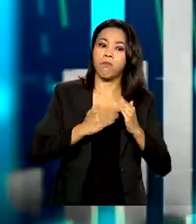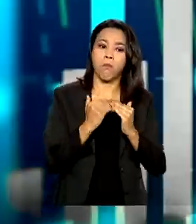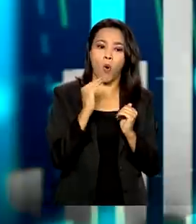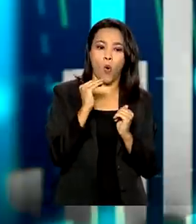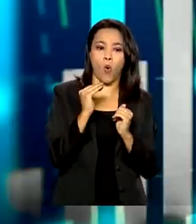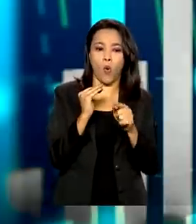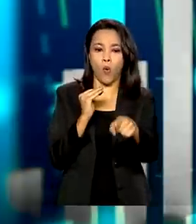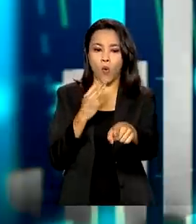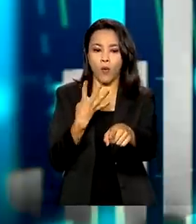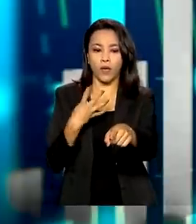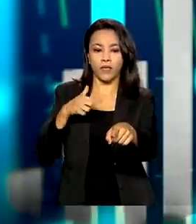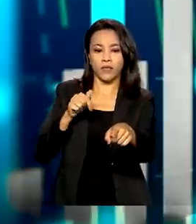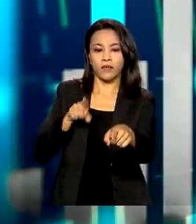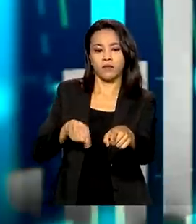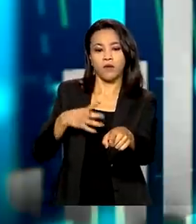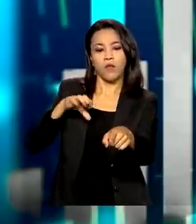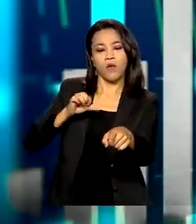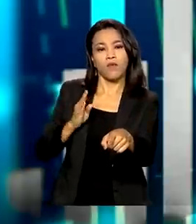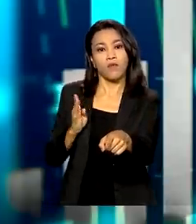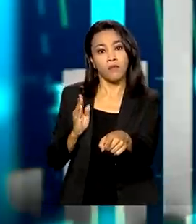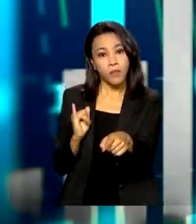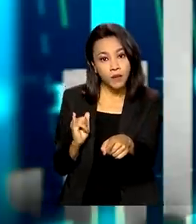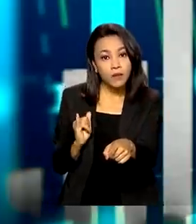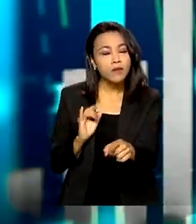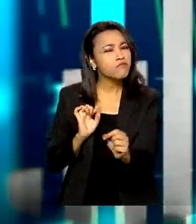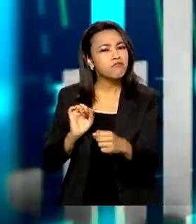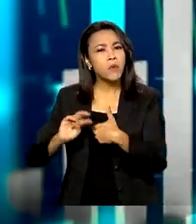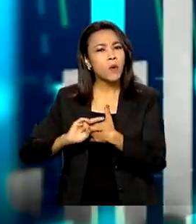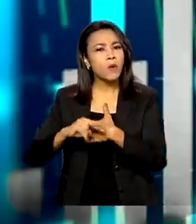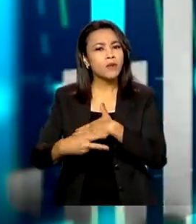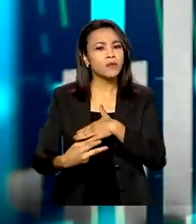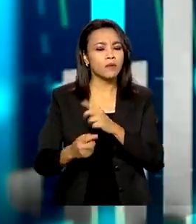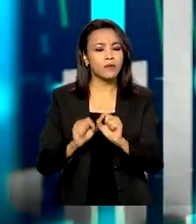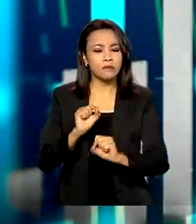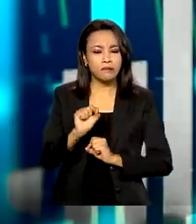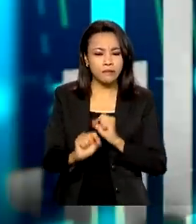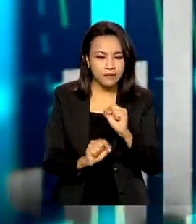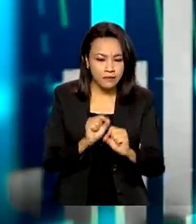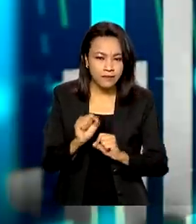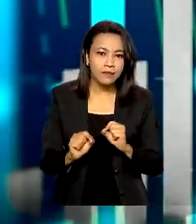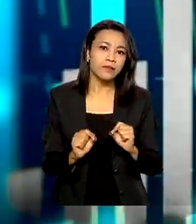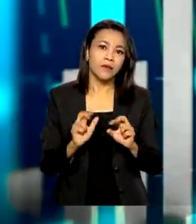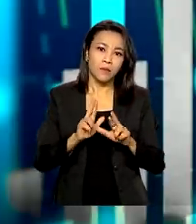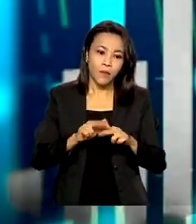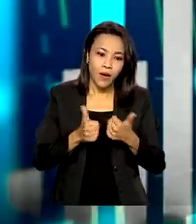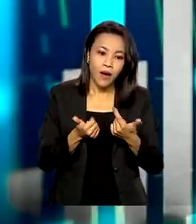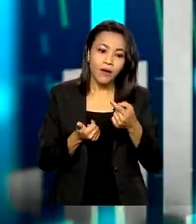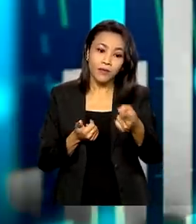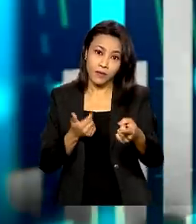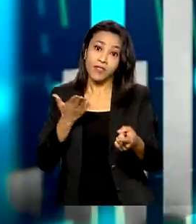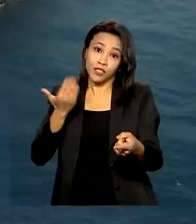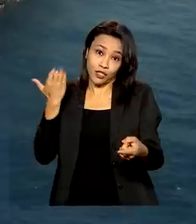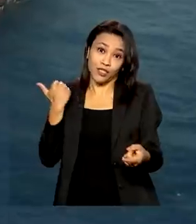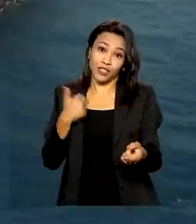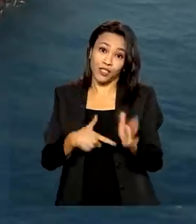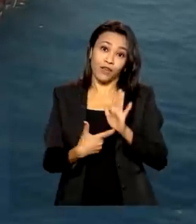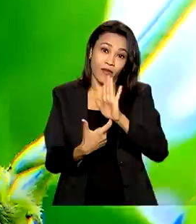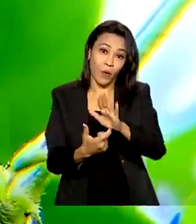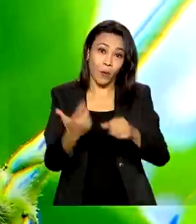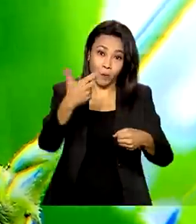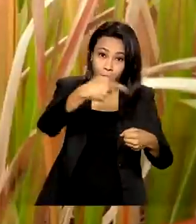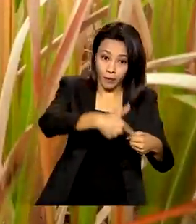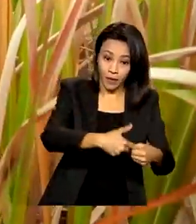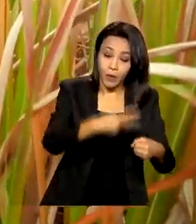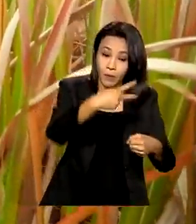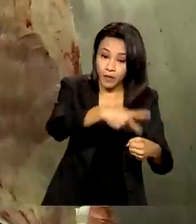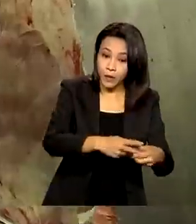47,9 bilhões, causado, gerado justamente pelos destaques que nós já mencionamos, como petróleo,